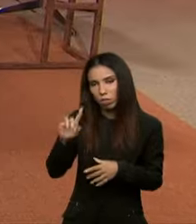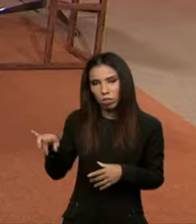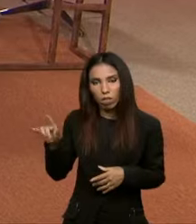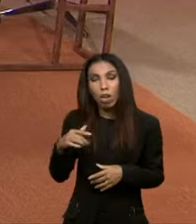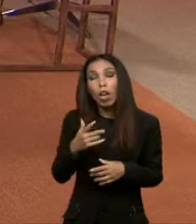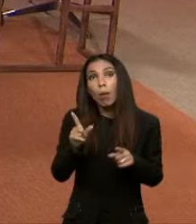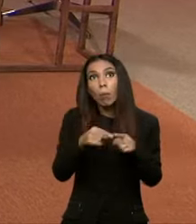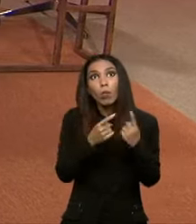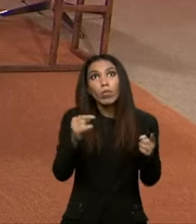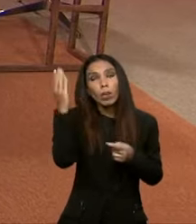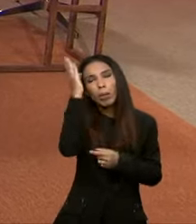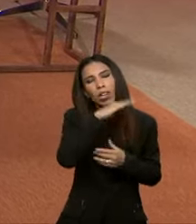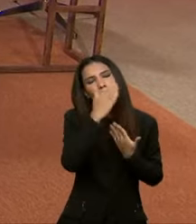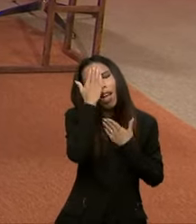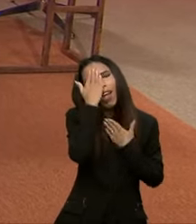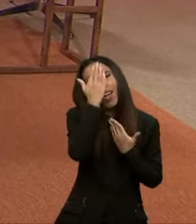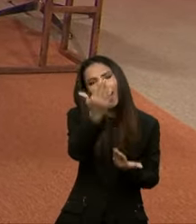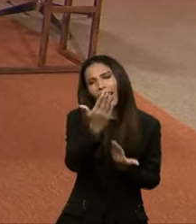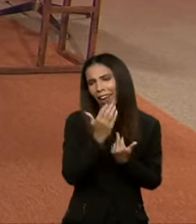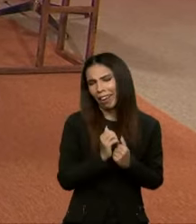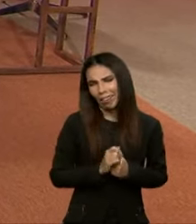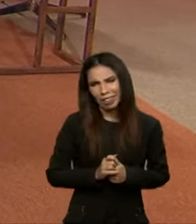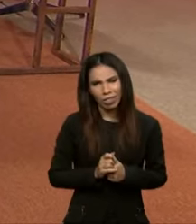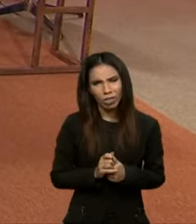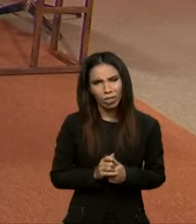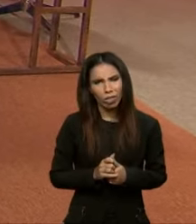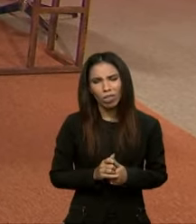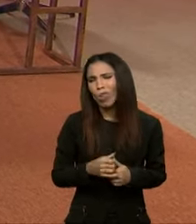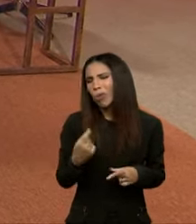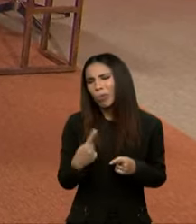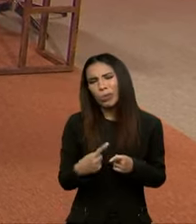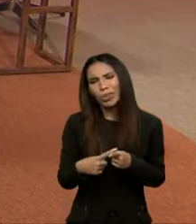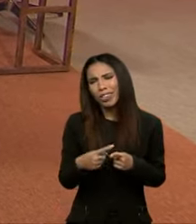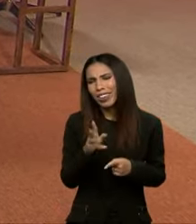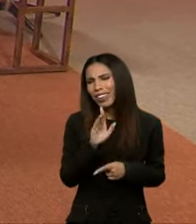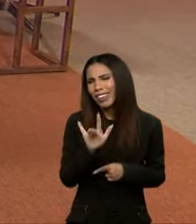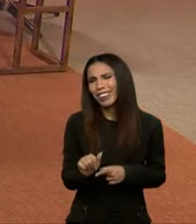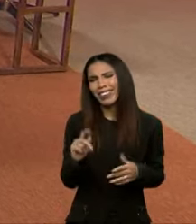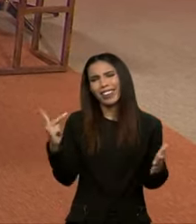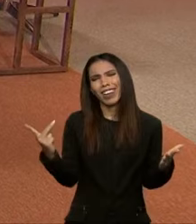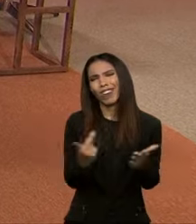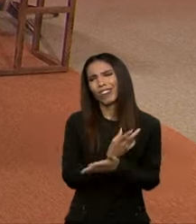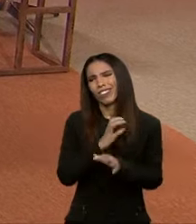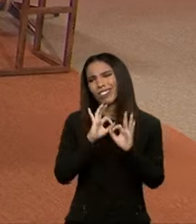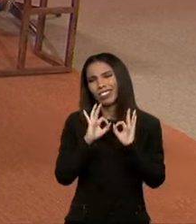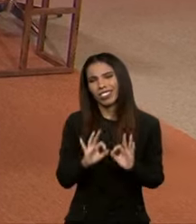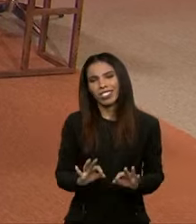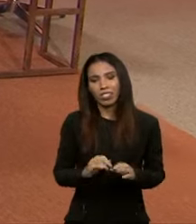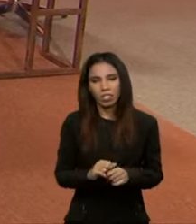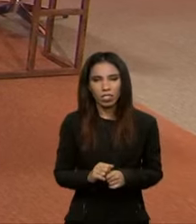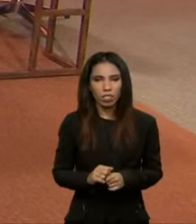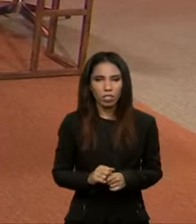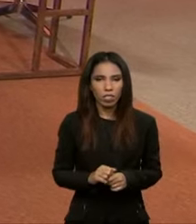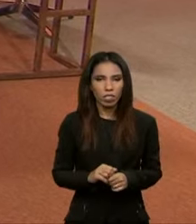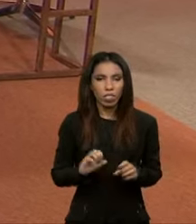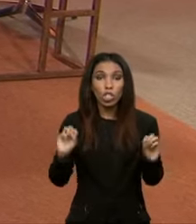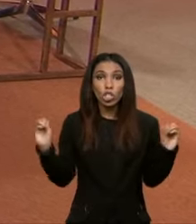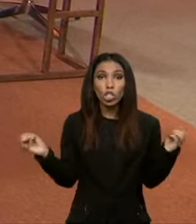agradece a ser ajoelhada. Mas não ia ter jeito, gente. Vai ser mais tarde. É lógico. Não tinha a menor condição. E você não, faz esse show no Blue